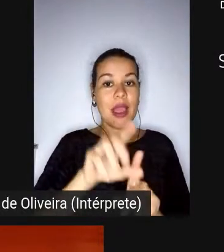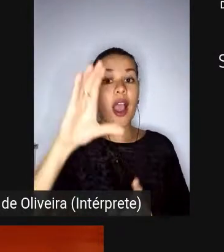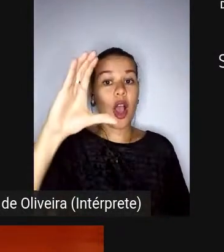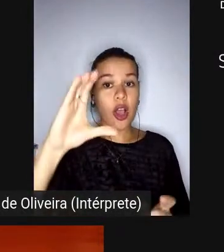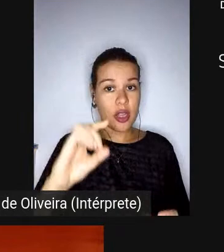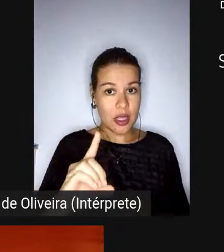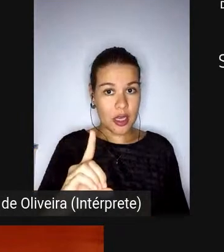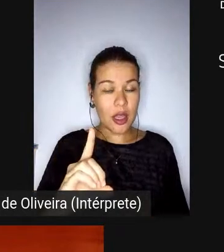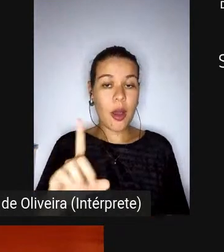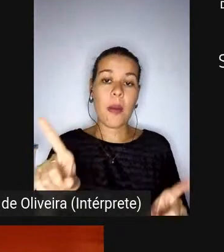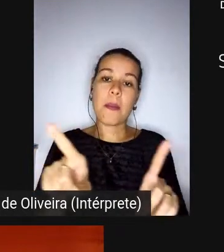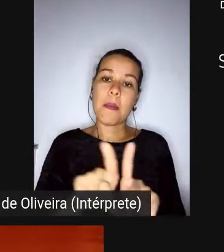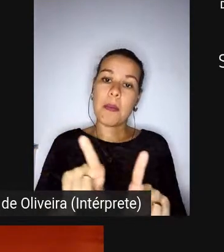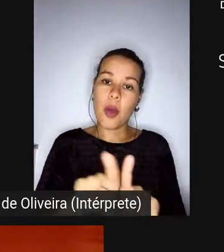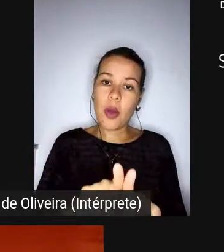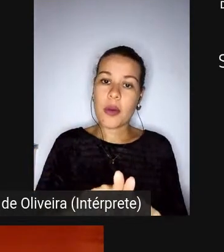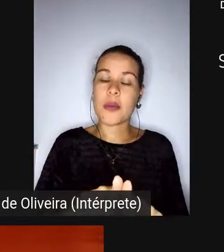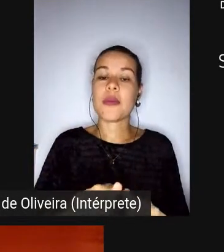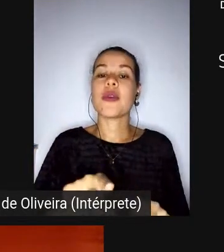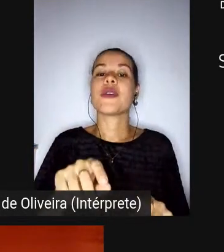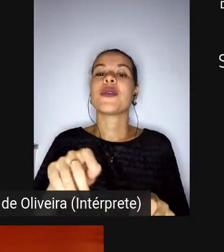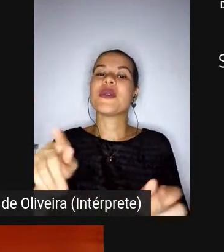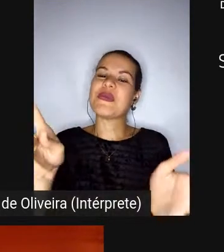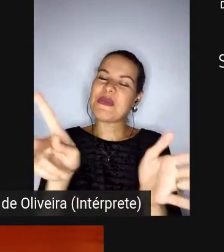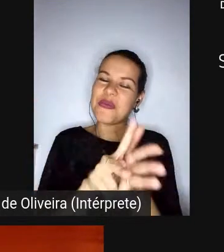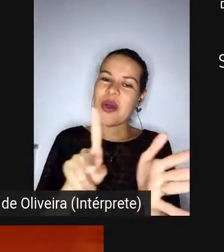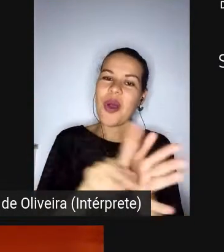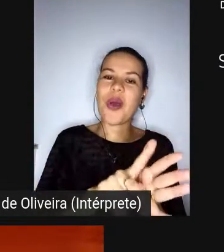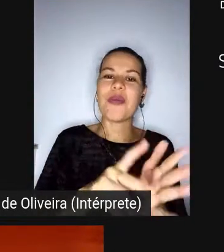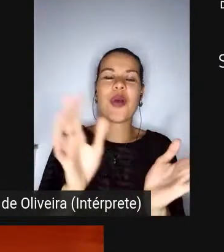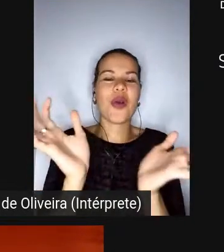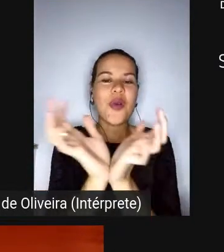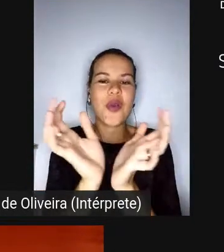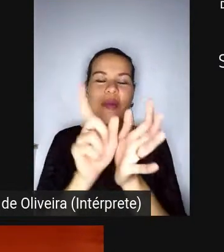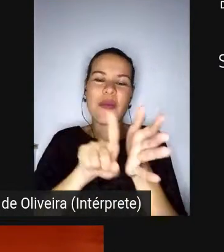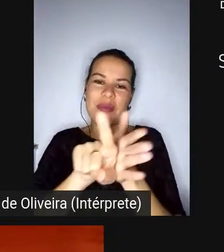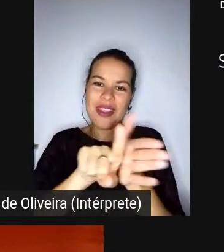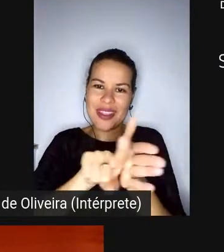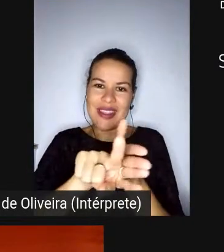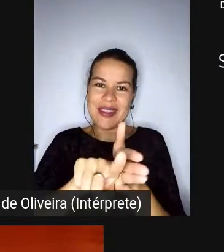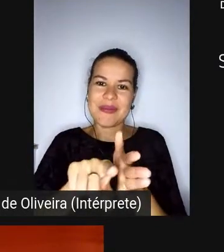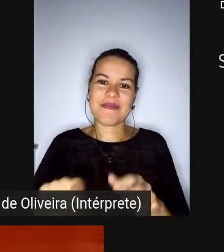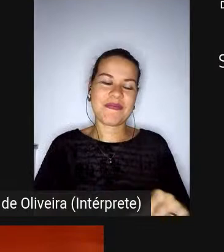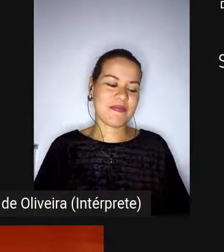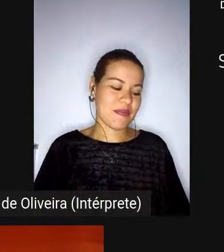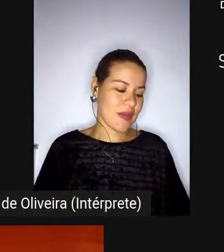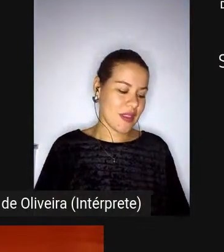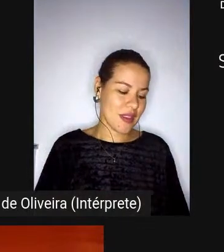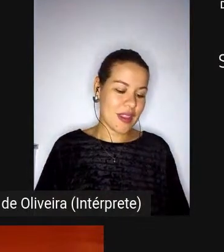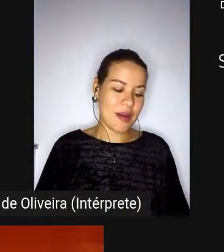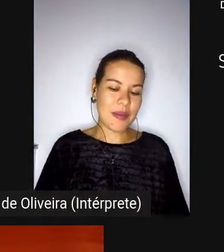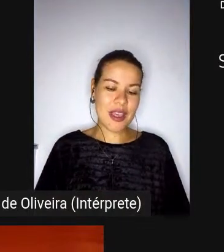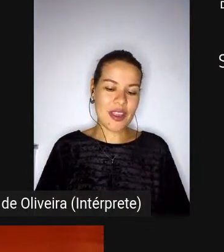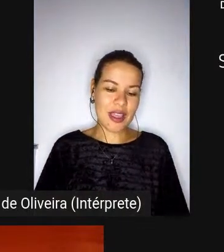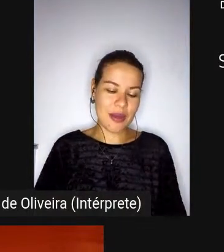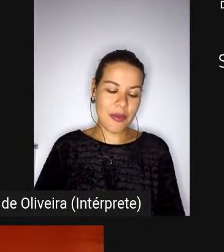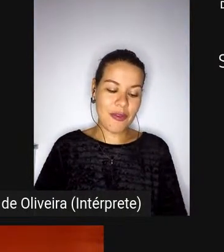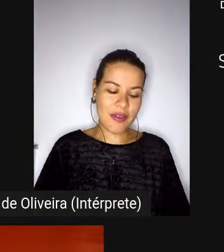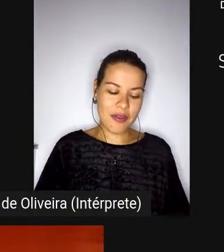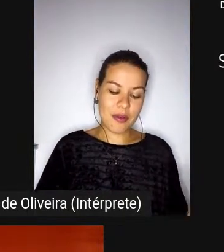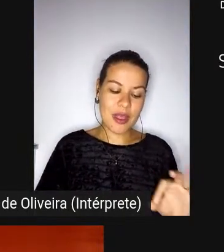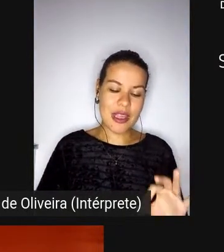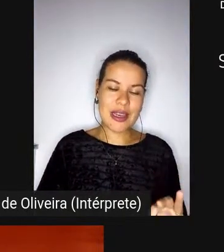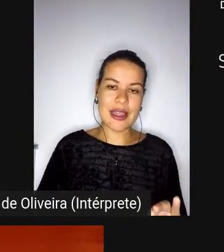pesquisa auxílio aos daqui a pouco ele fala para gente é de acessibilidade tecnologias urbanas e experiência do usuário